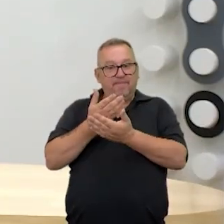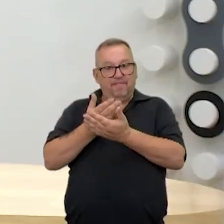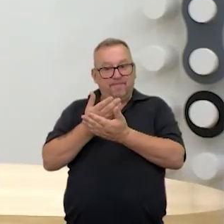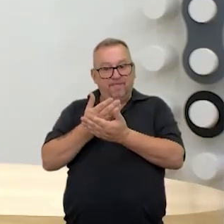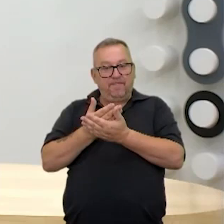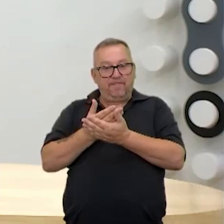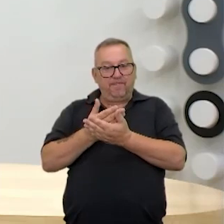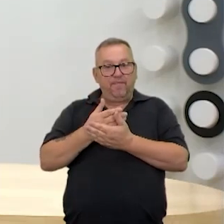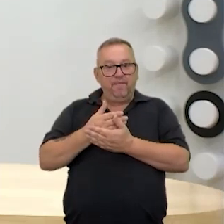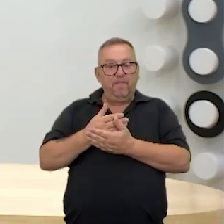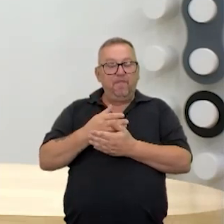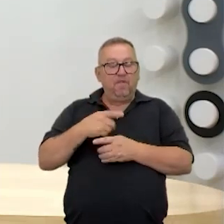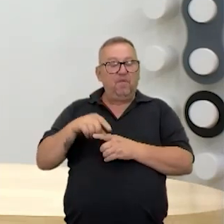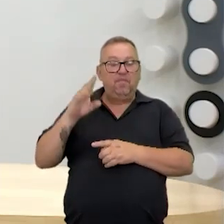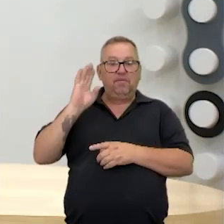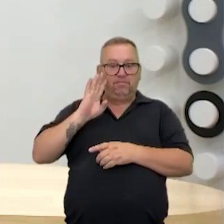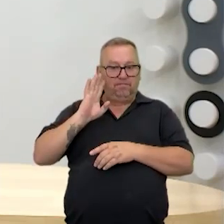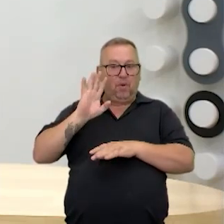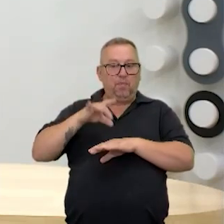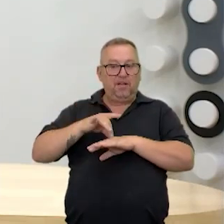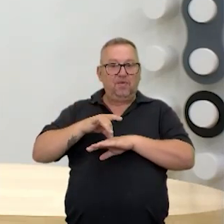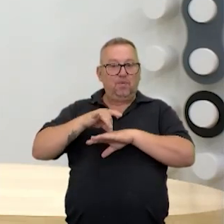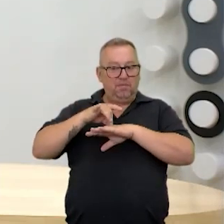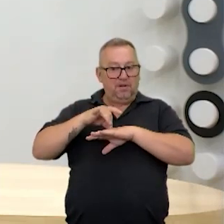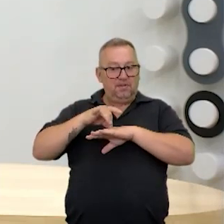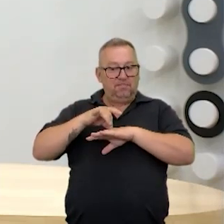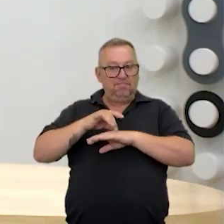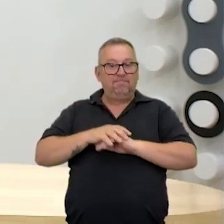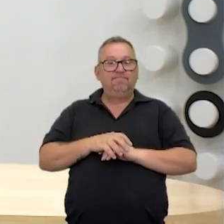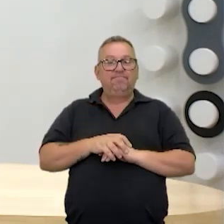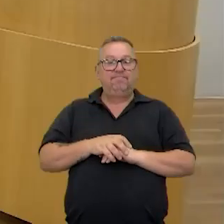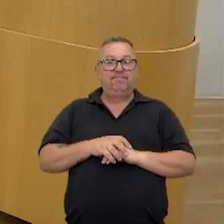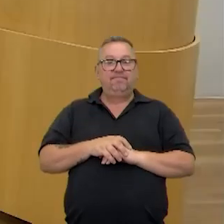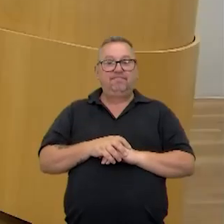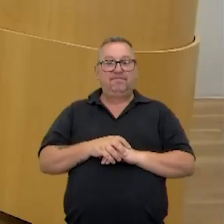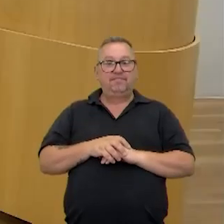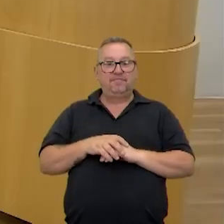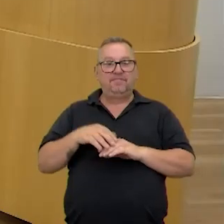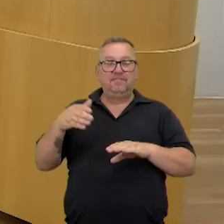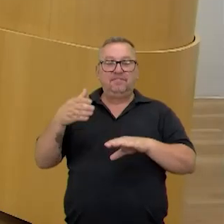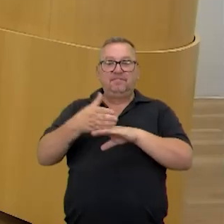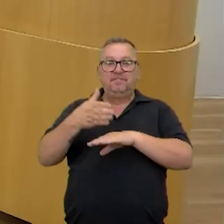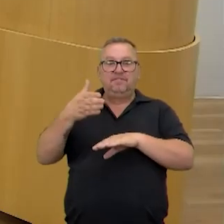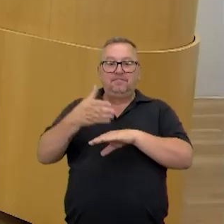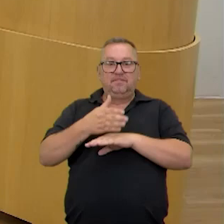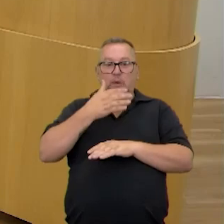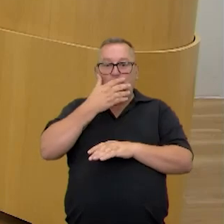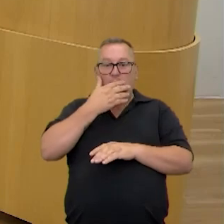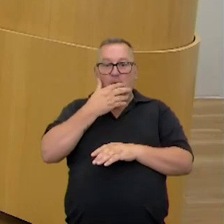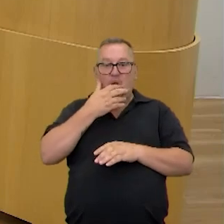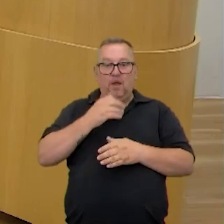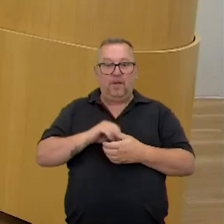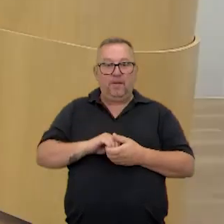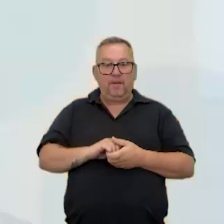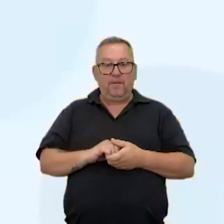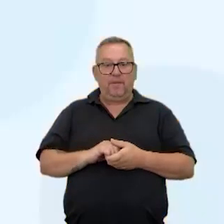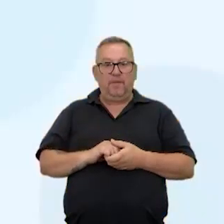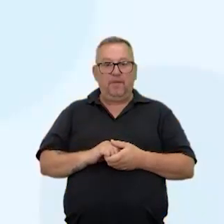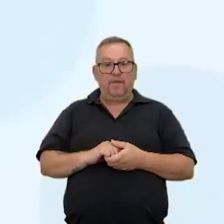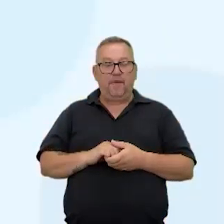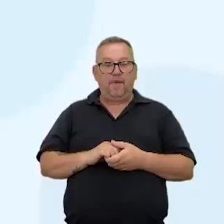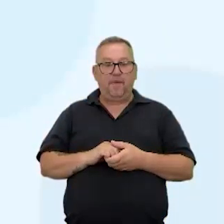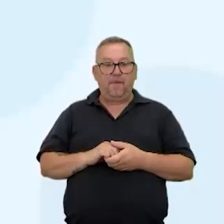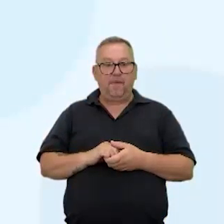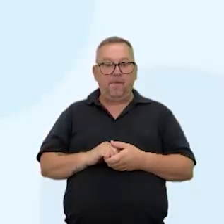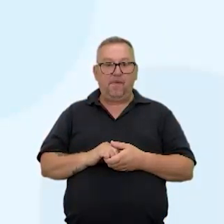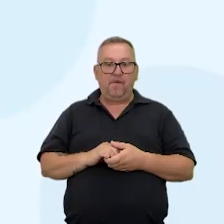ela fica mais humana, né? Então, interessante retratar isso aí para vocês. E participem, né? Vamos colocar aqui no LED. Eu vou aproveitar aqui para